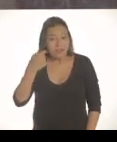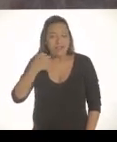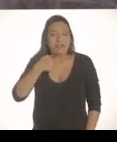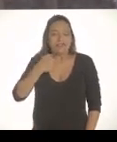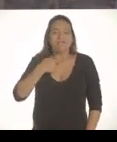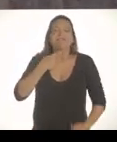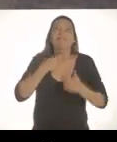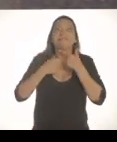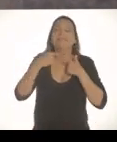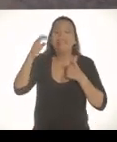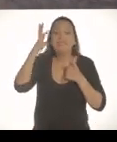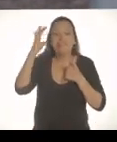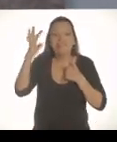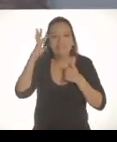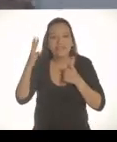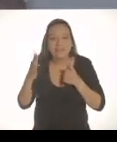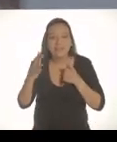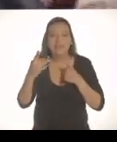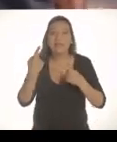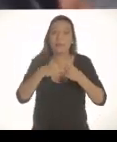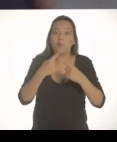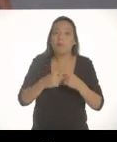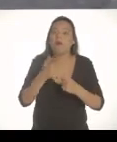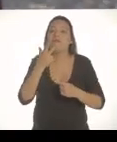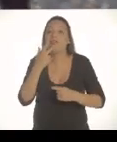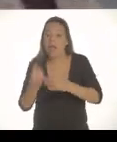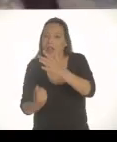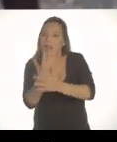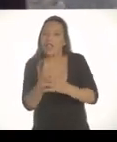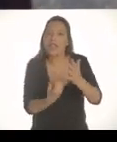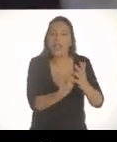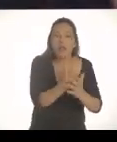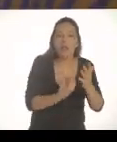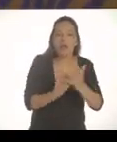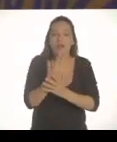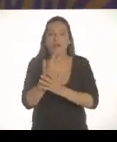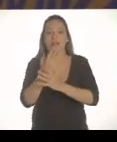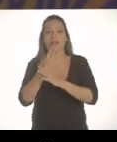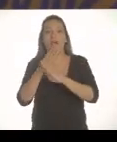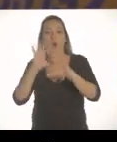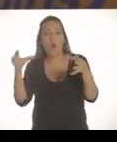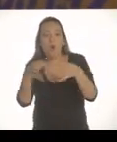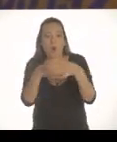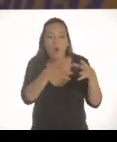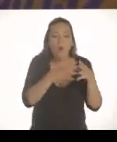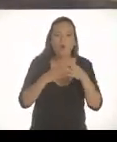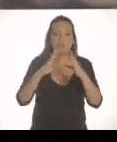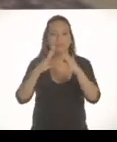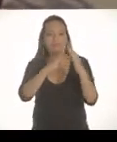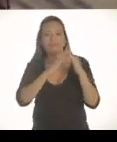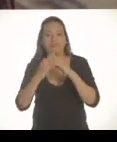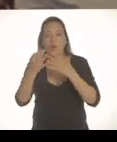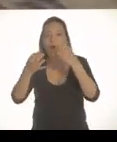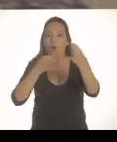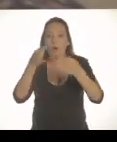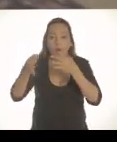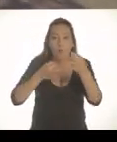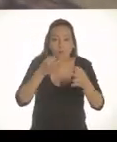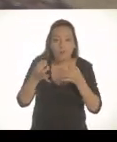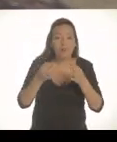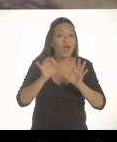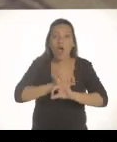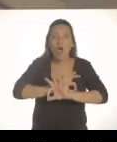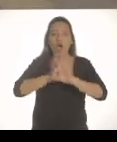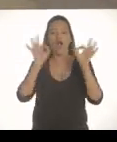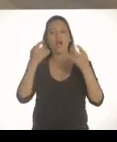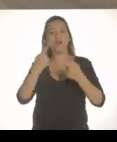A gestão do Freixo, para mim, ela significa esperança. Quando ele fala de criar o Conselho de Moradores, eu percebo que tem uma tentativa aí, que